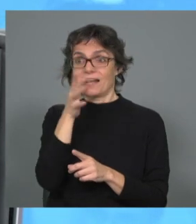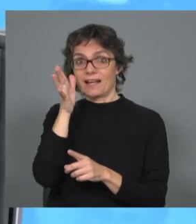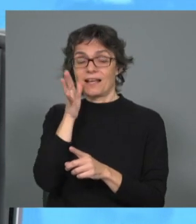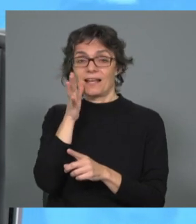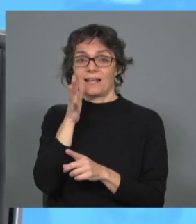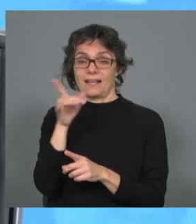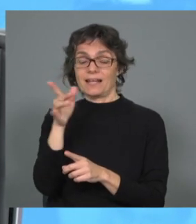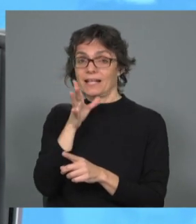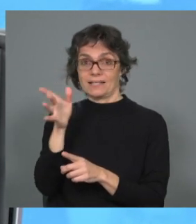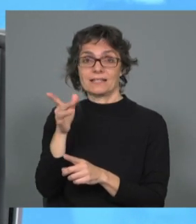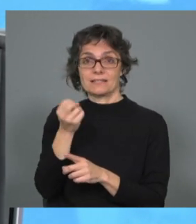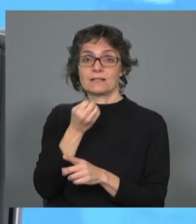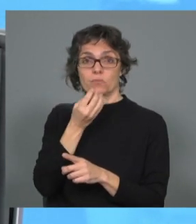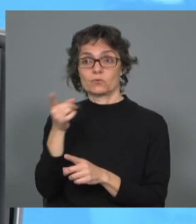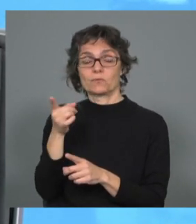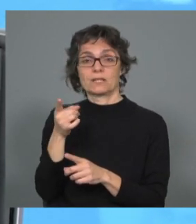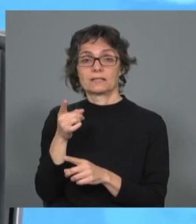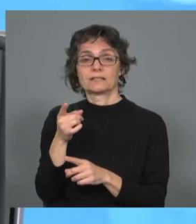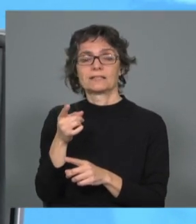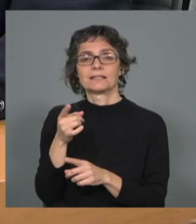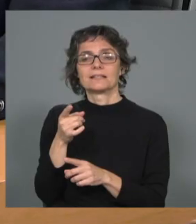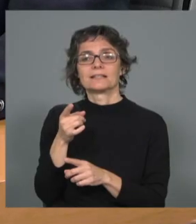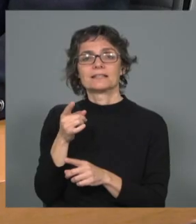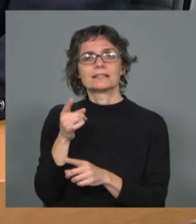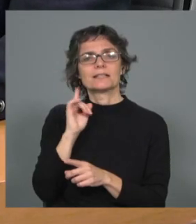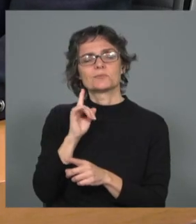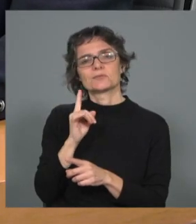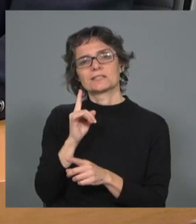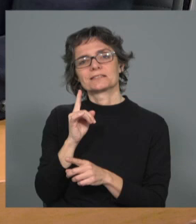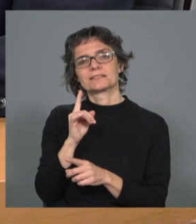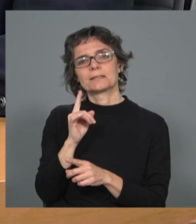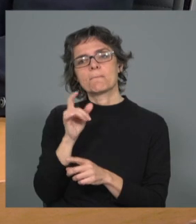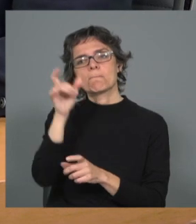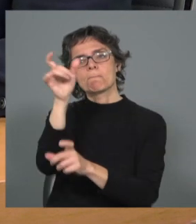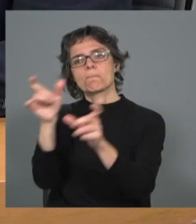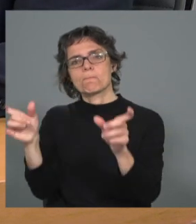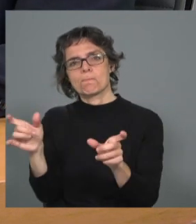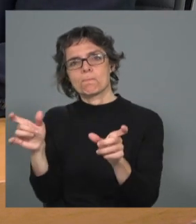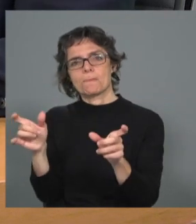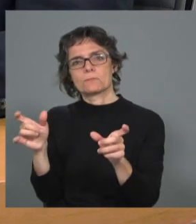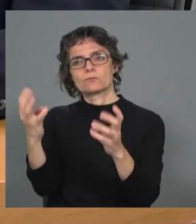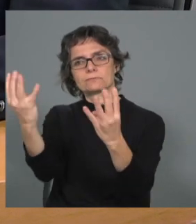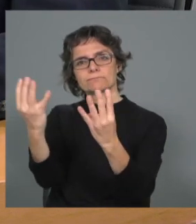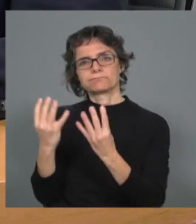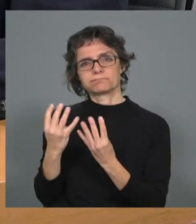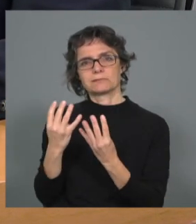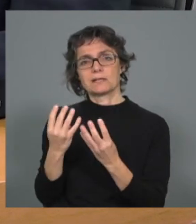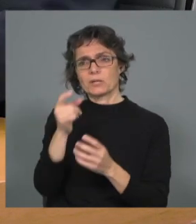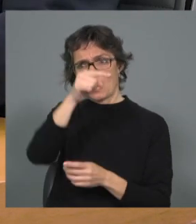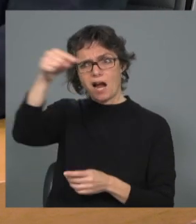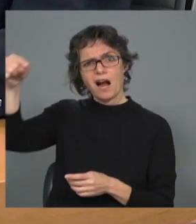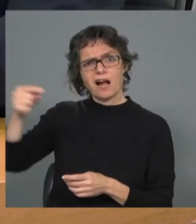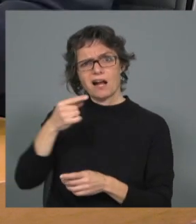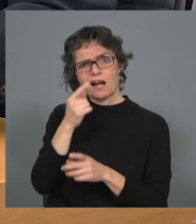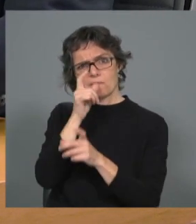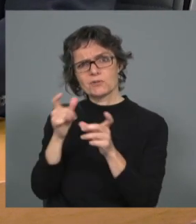acreditamos que é essencialmente porque as pessoas se sentem muito mais acolhidas, mas de vez em quando descobrimos estas situações, pessoas estão caladas e há 30 anos que estão em sofrimento e que não